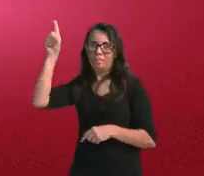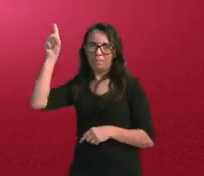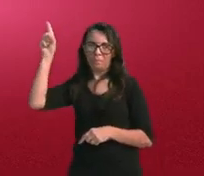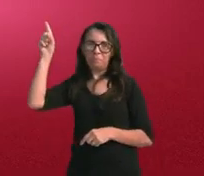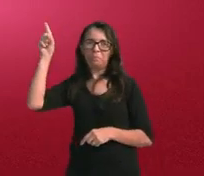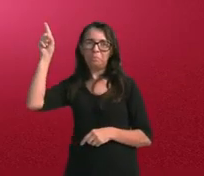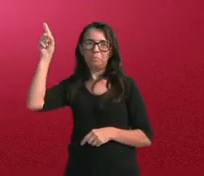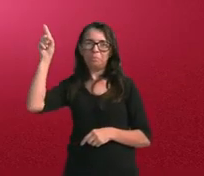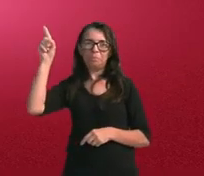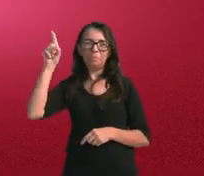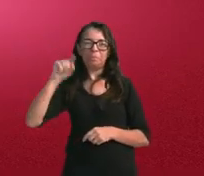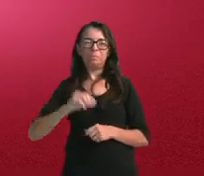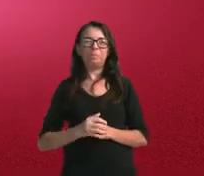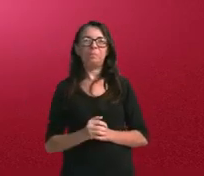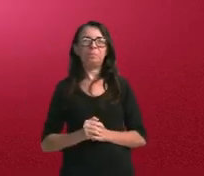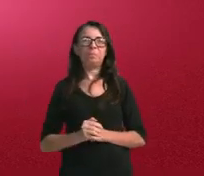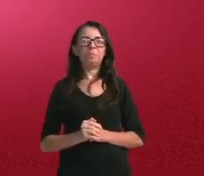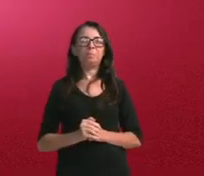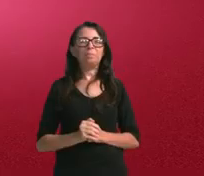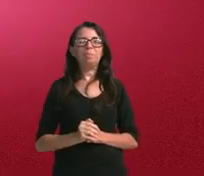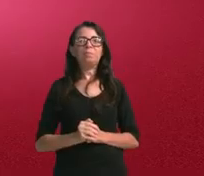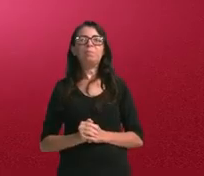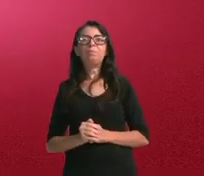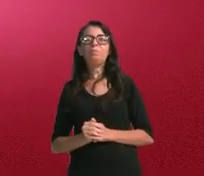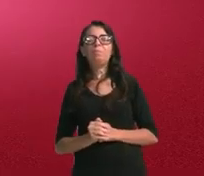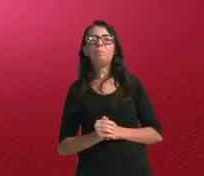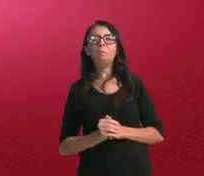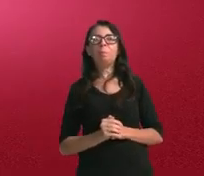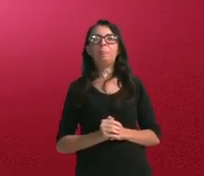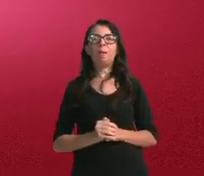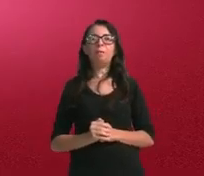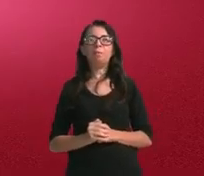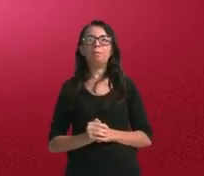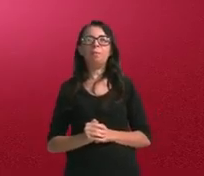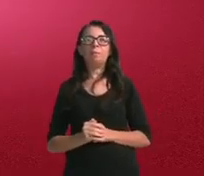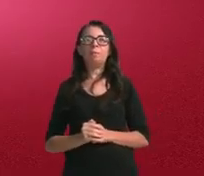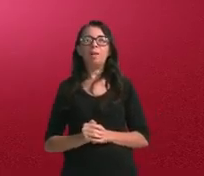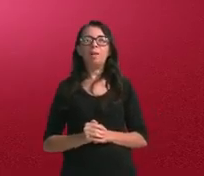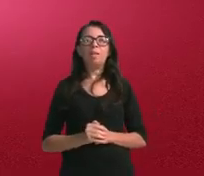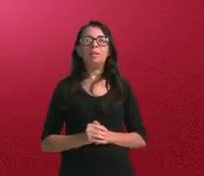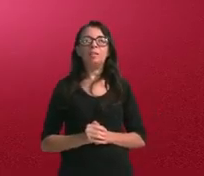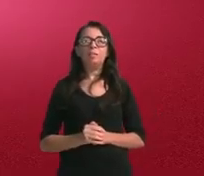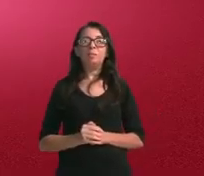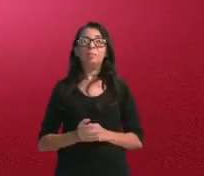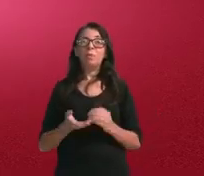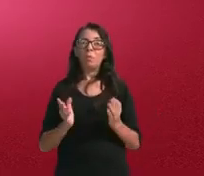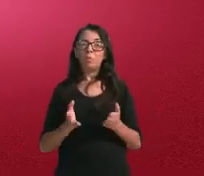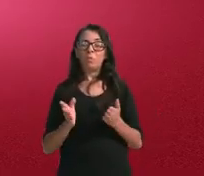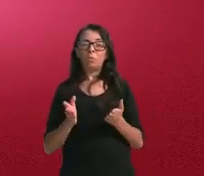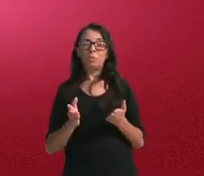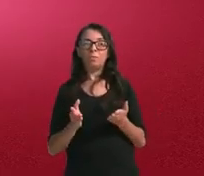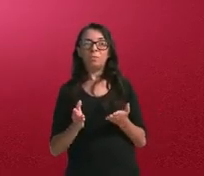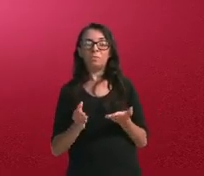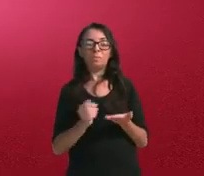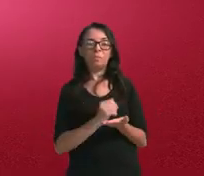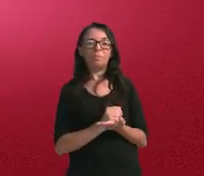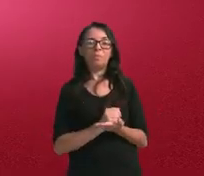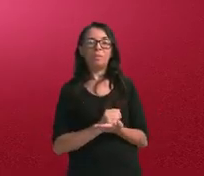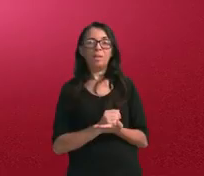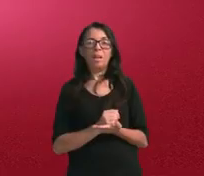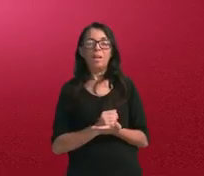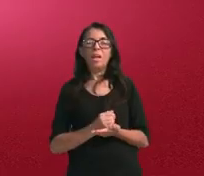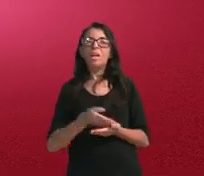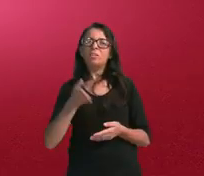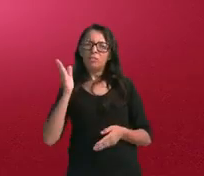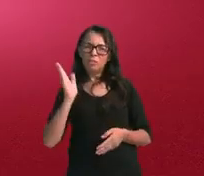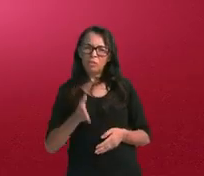Amém? Então, amados, vamos começar a lição aqui. Quem recebeu aí a lição pelo WhatsApp, que